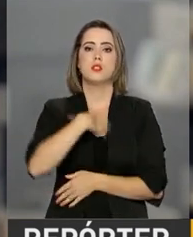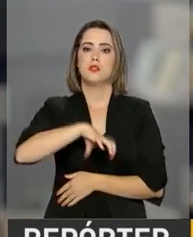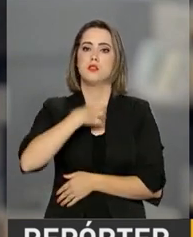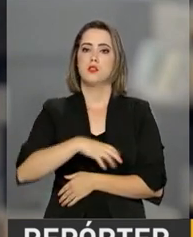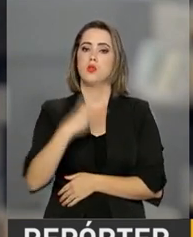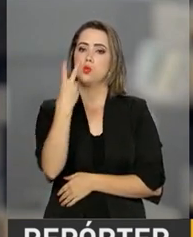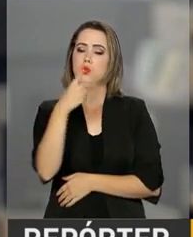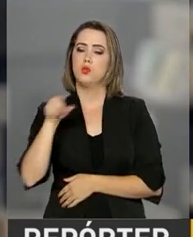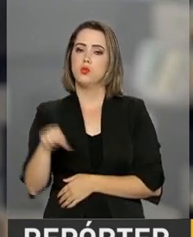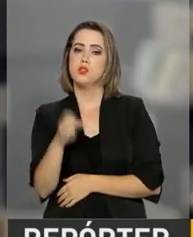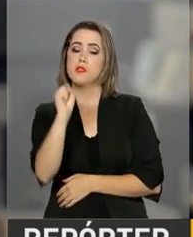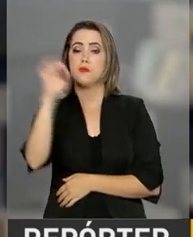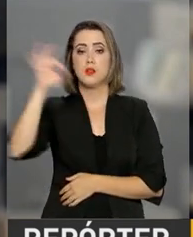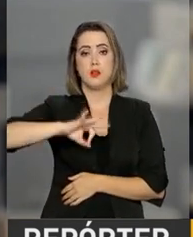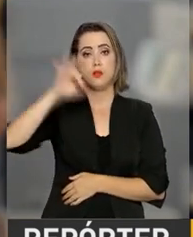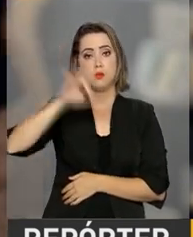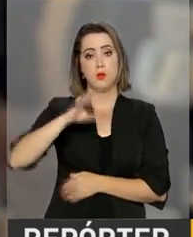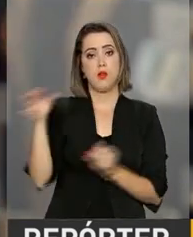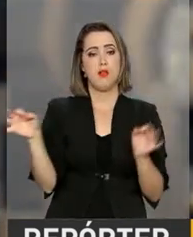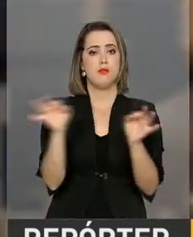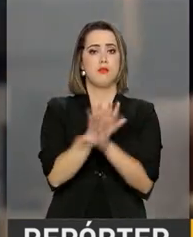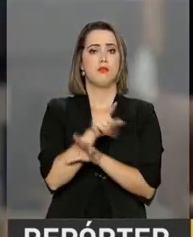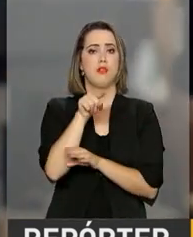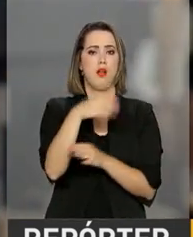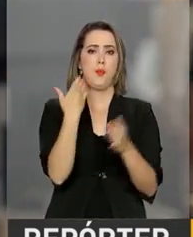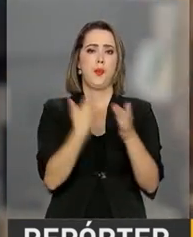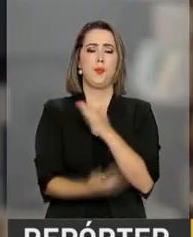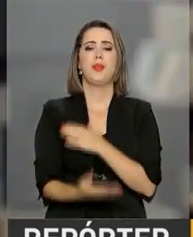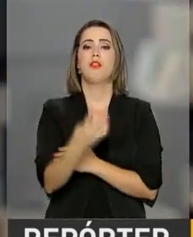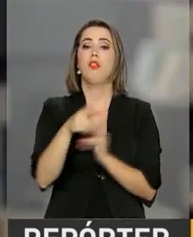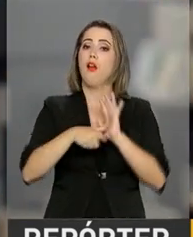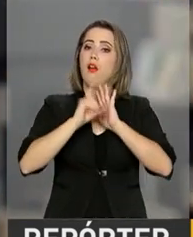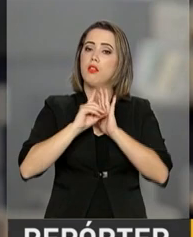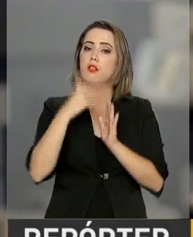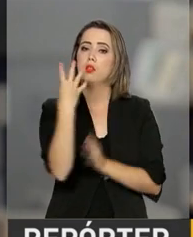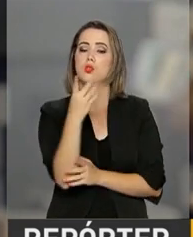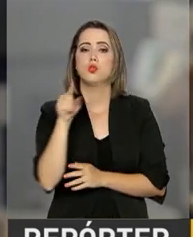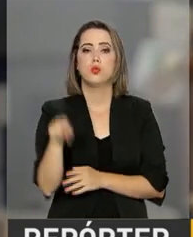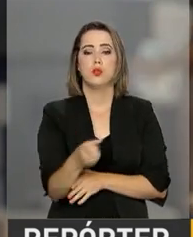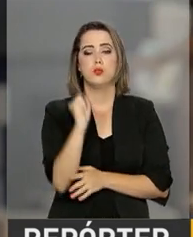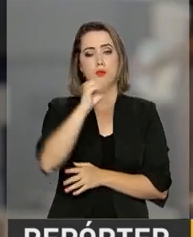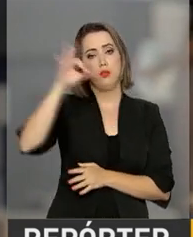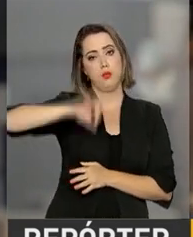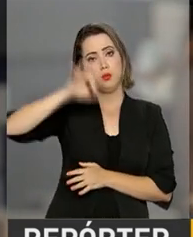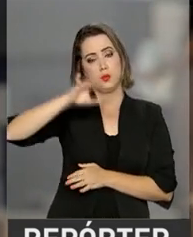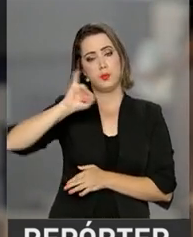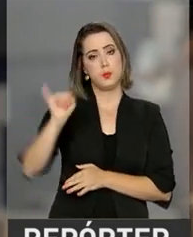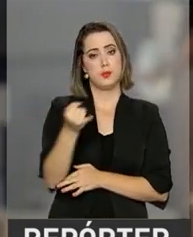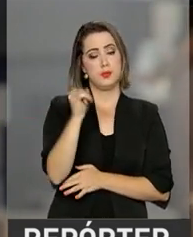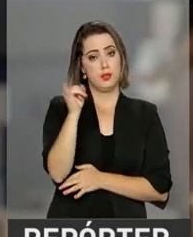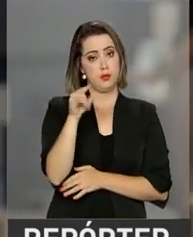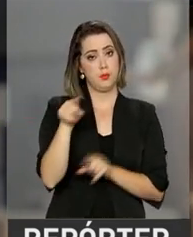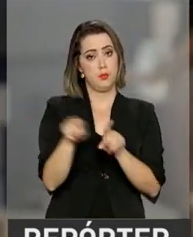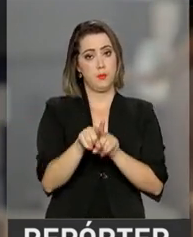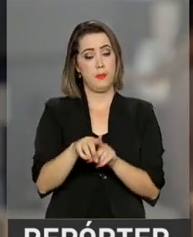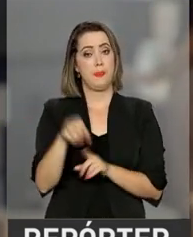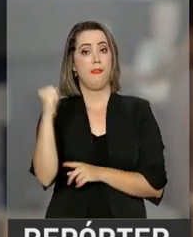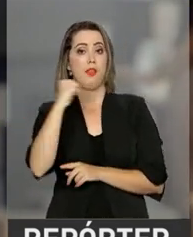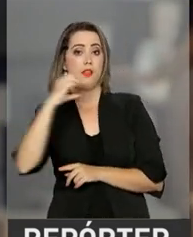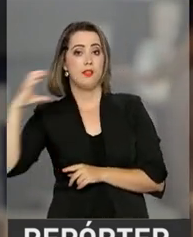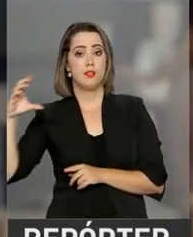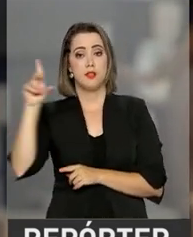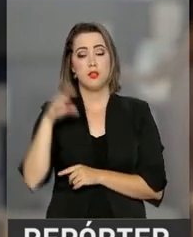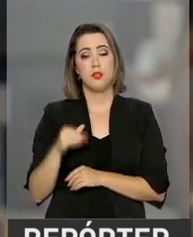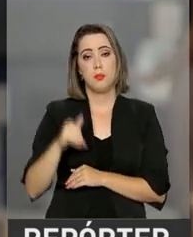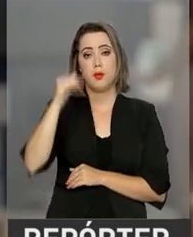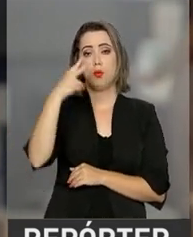de 2,8 por o que eliminou parte da perda de 42% registrada em janeiro e em Santa Catarina também com aumento de